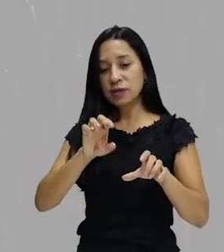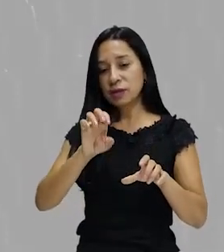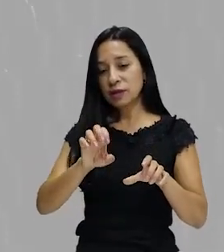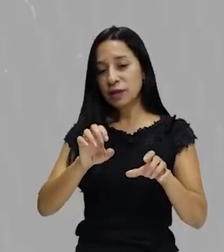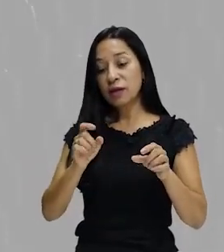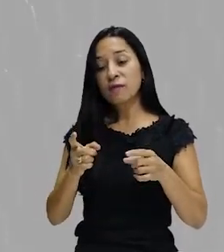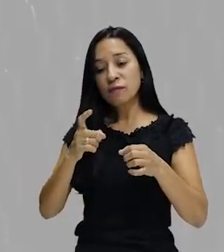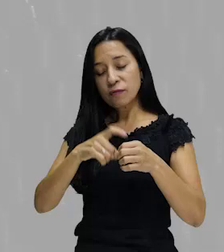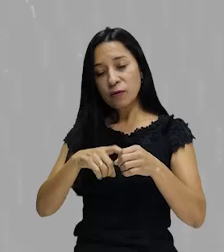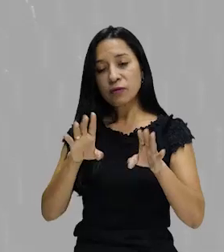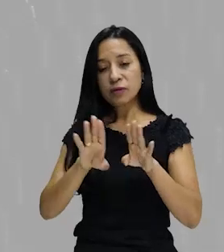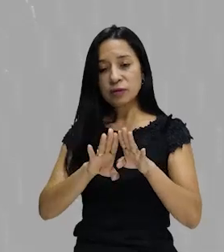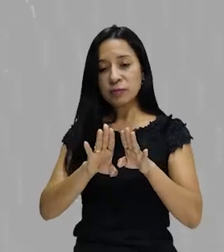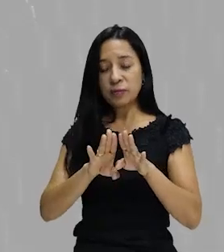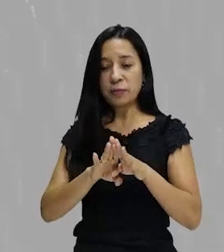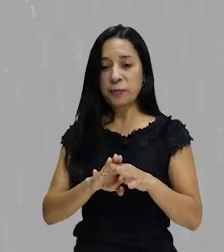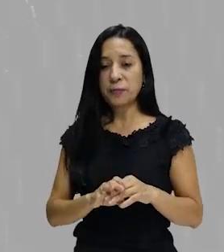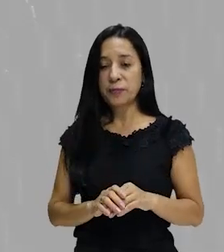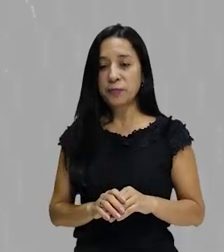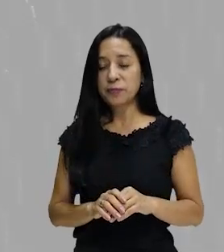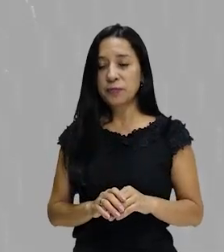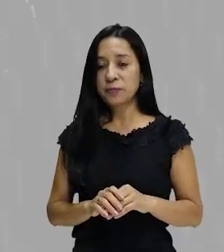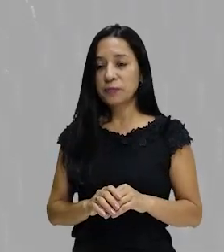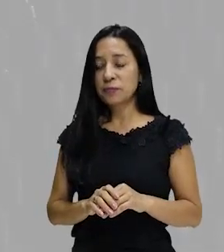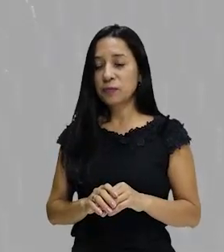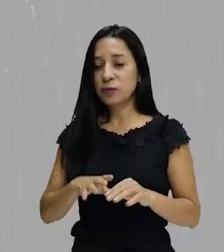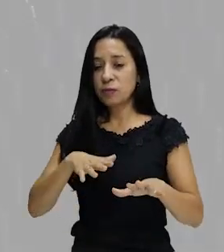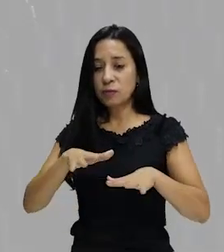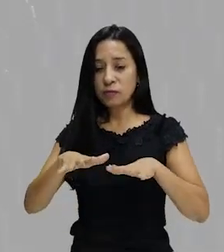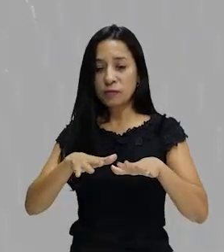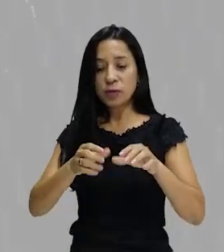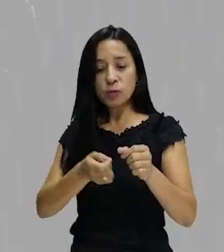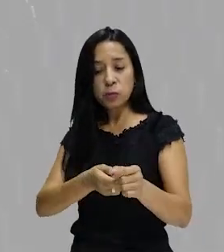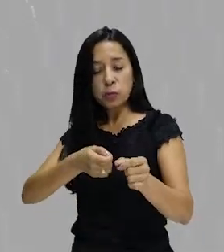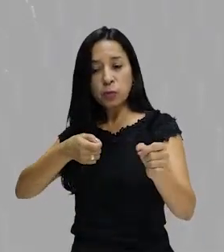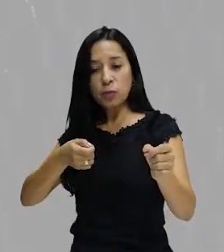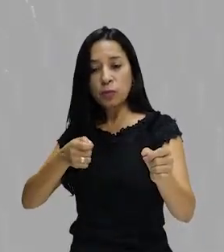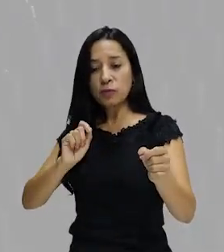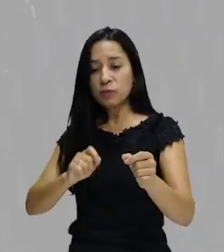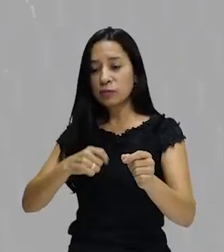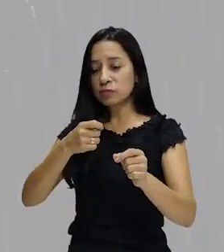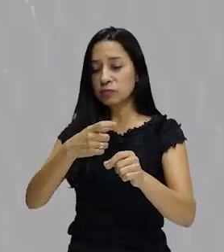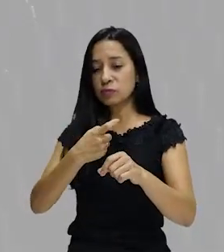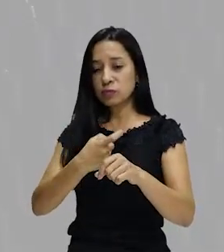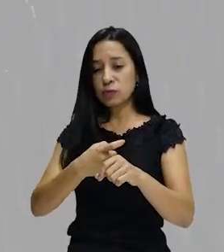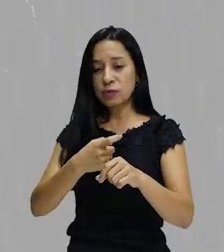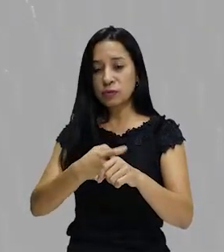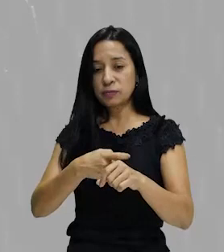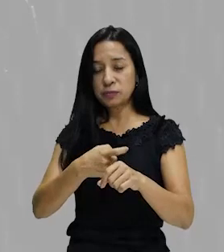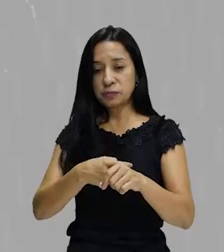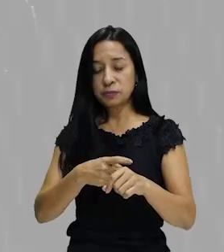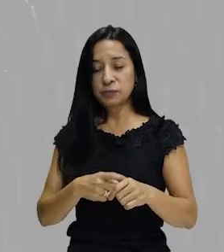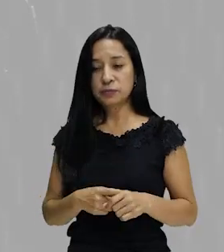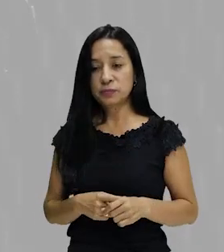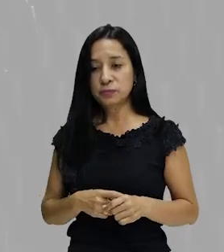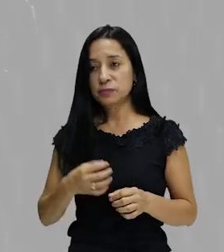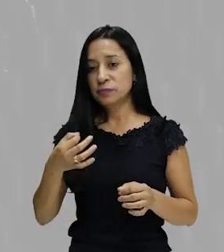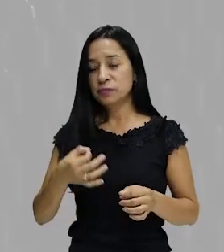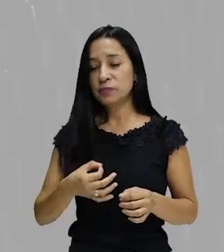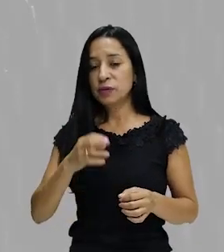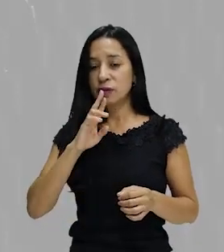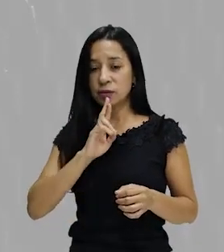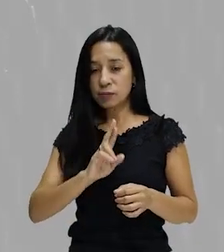tamanho original, realizando o movimento daquele corpo que foi arremessado, né? Aquela pedrinha que foi arremessada, certo?